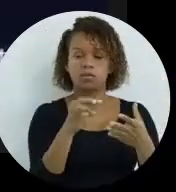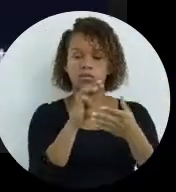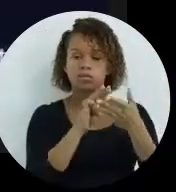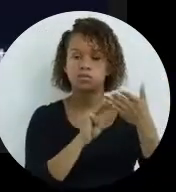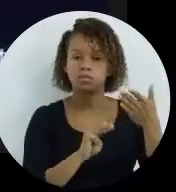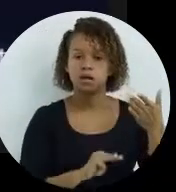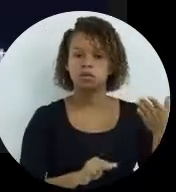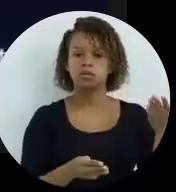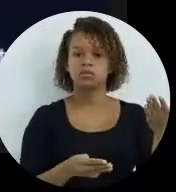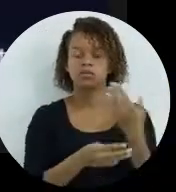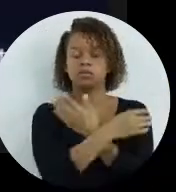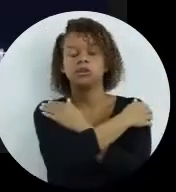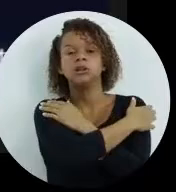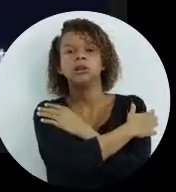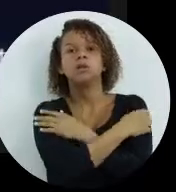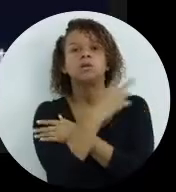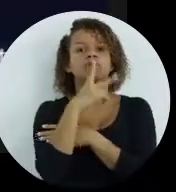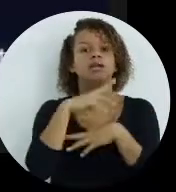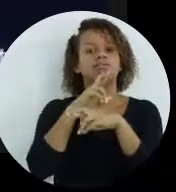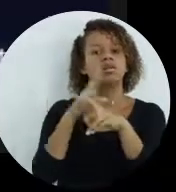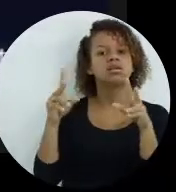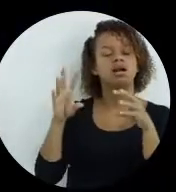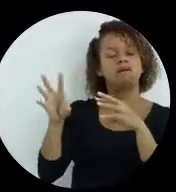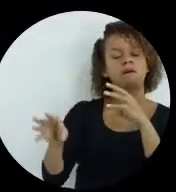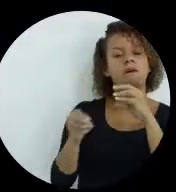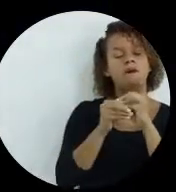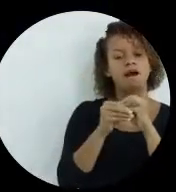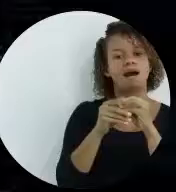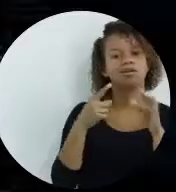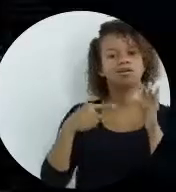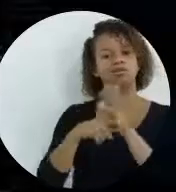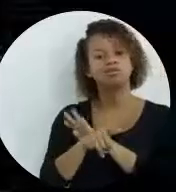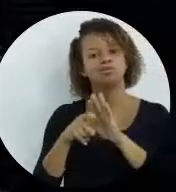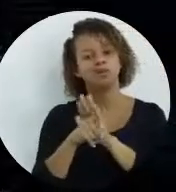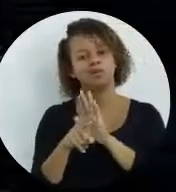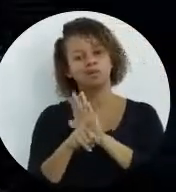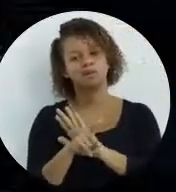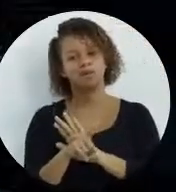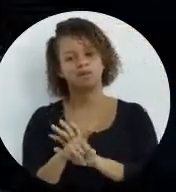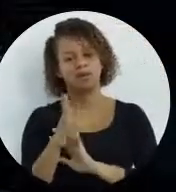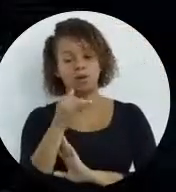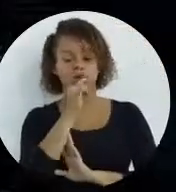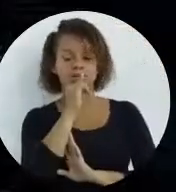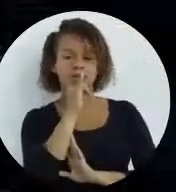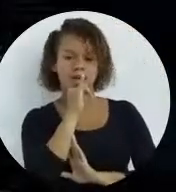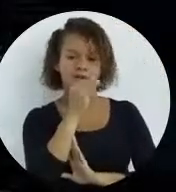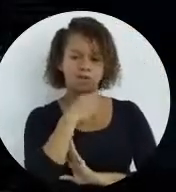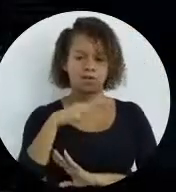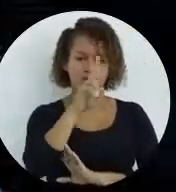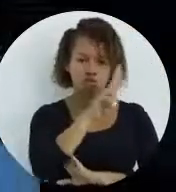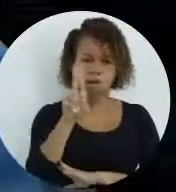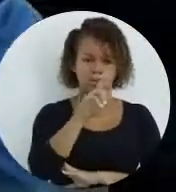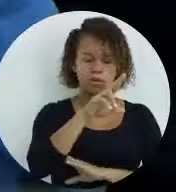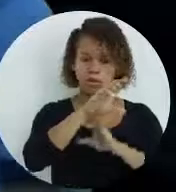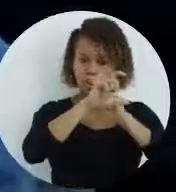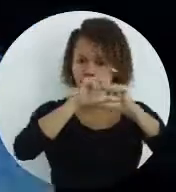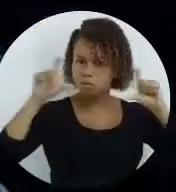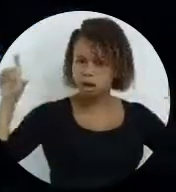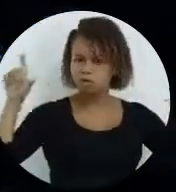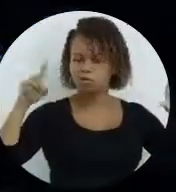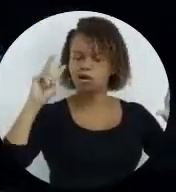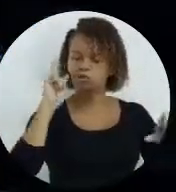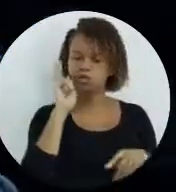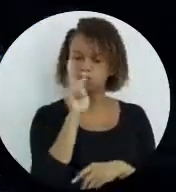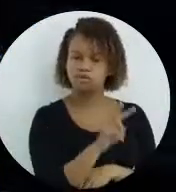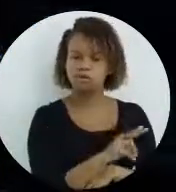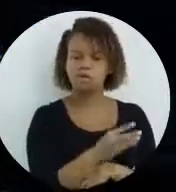que vai alterar é que a gente vai colocar o abre e fecha parêntese com os argumentos. No caso aí do nosso exemplo, nome completo, que vocês